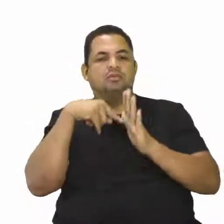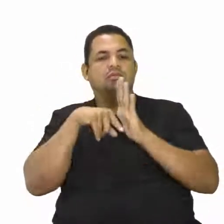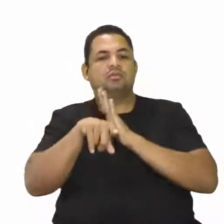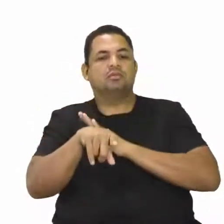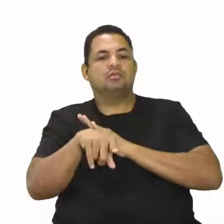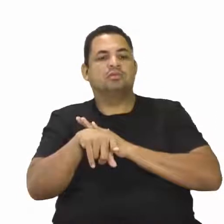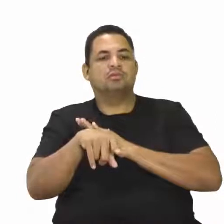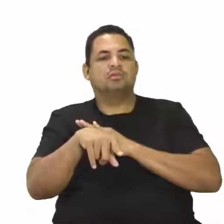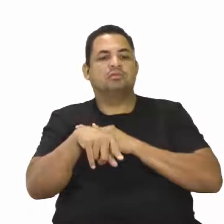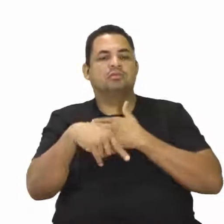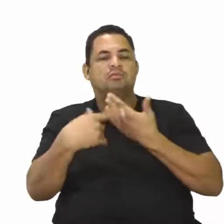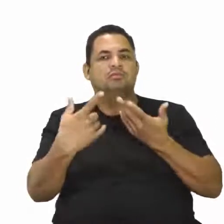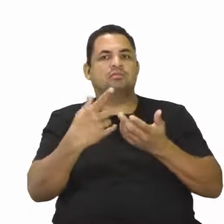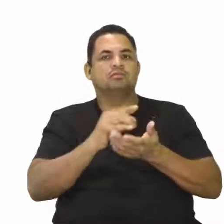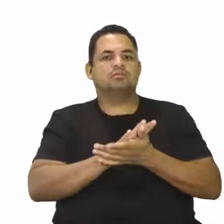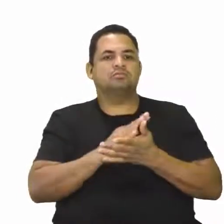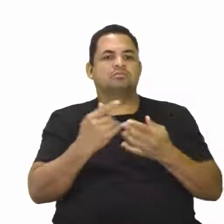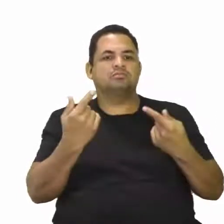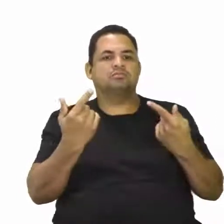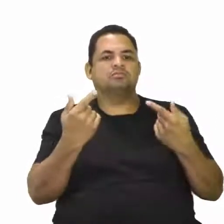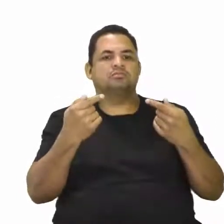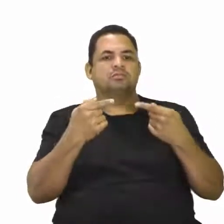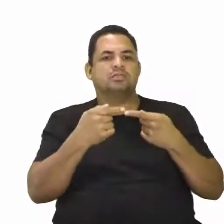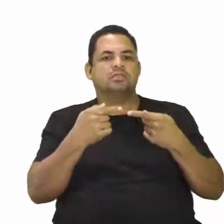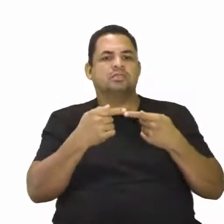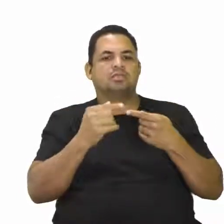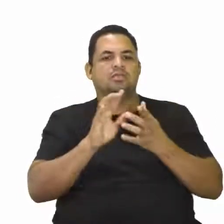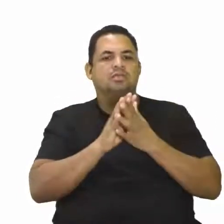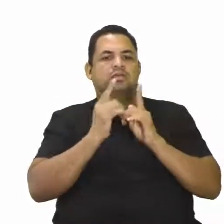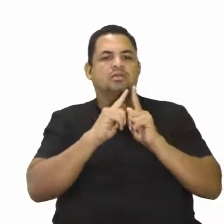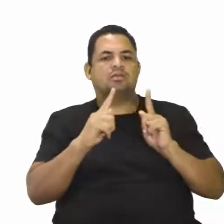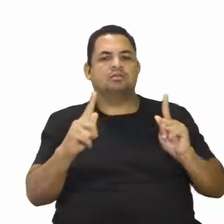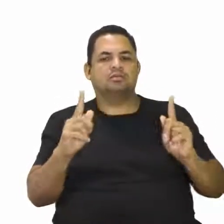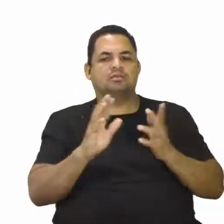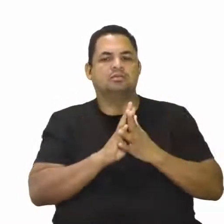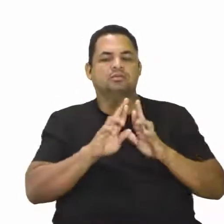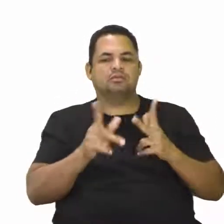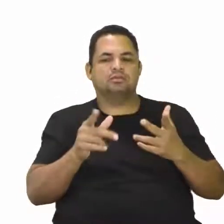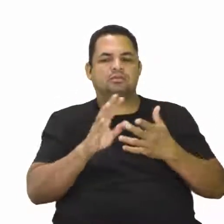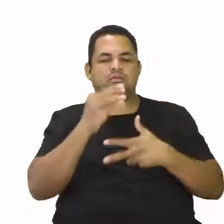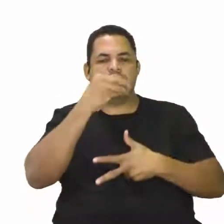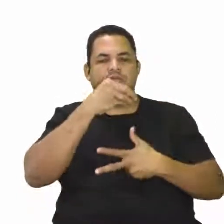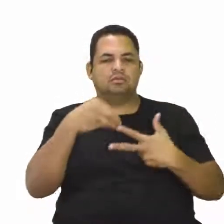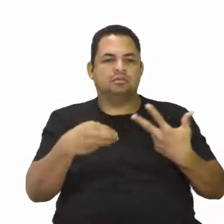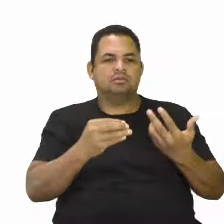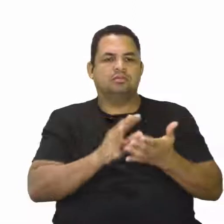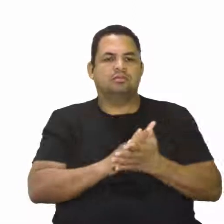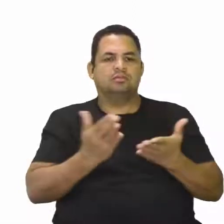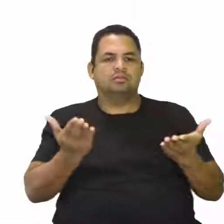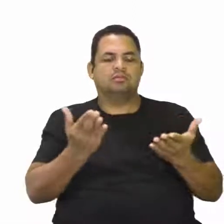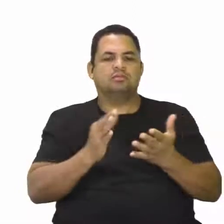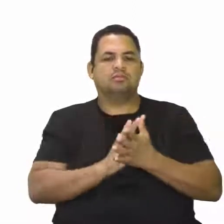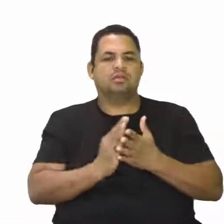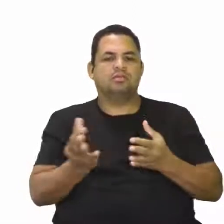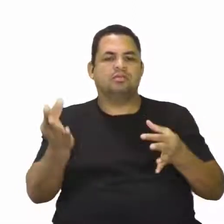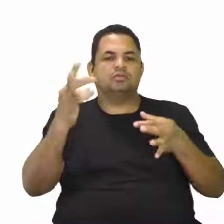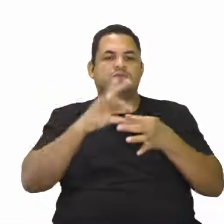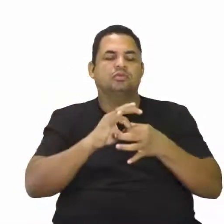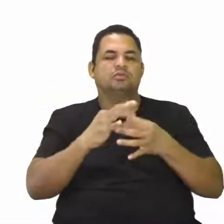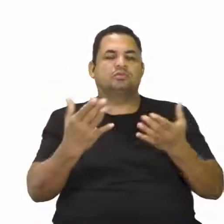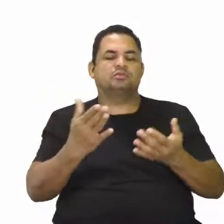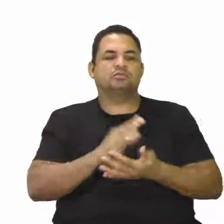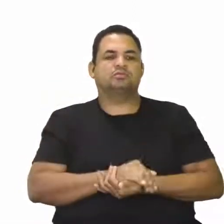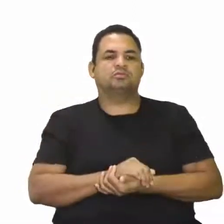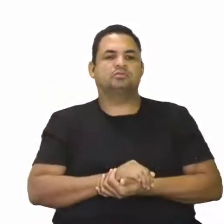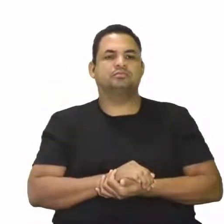pergunta altamente ligada à gramática. Diferente do Enem, que ele é ali ligado ao contexto, né?